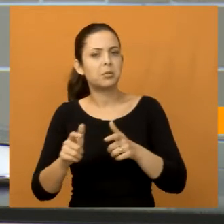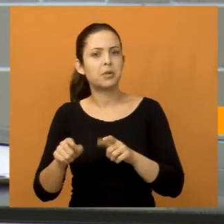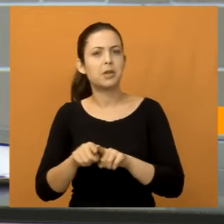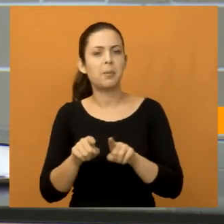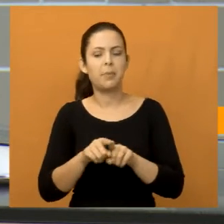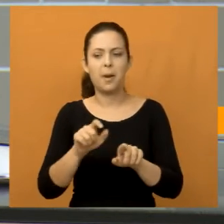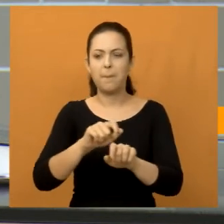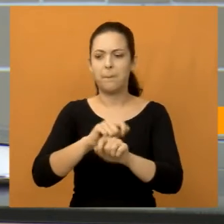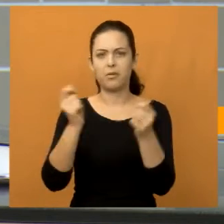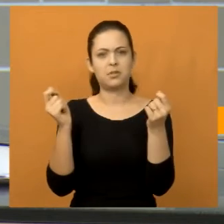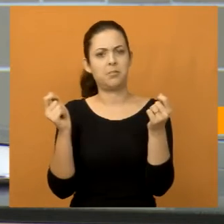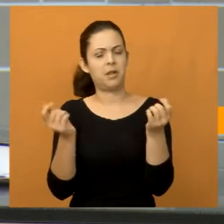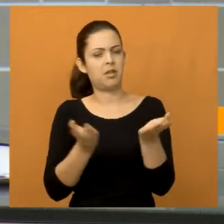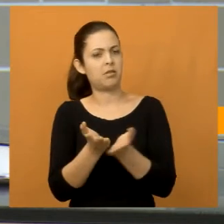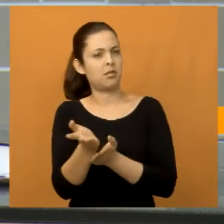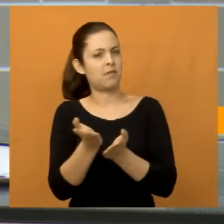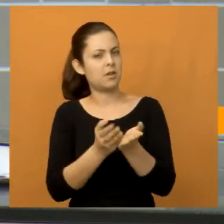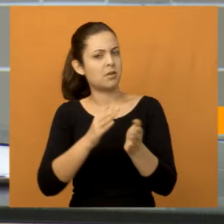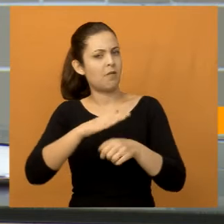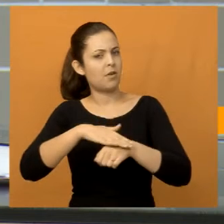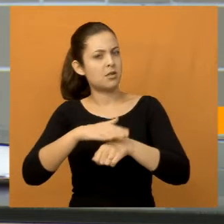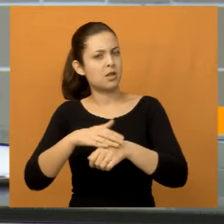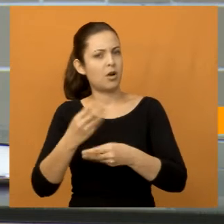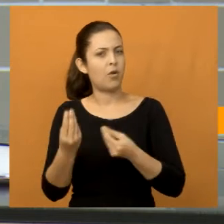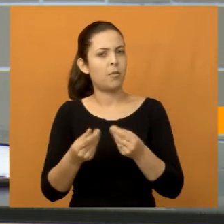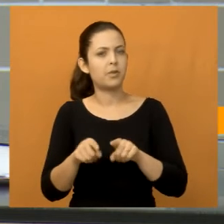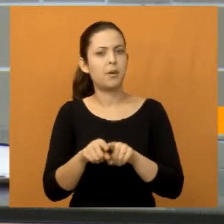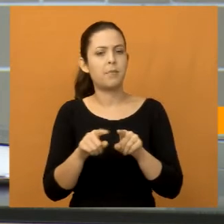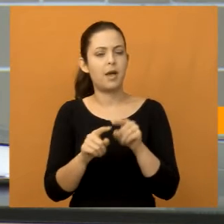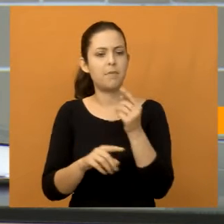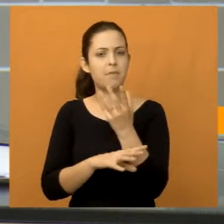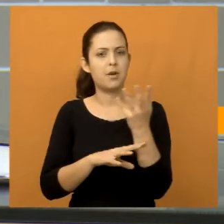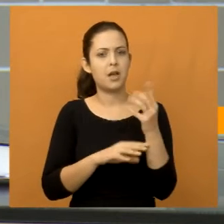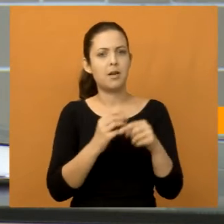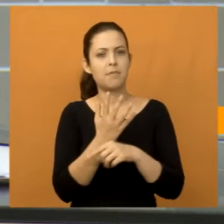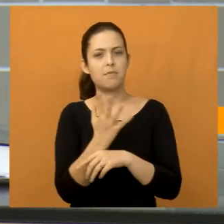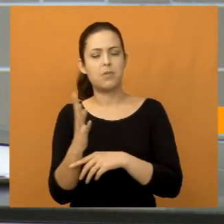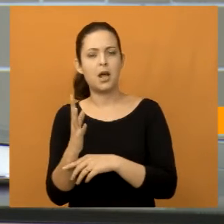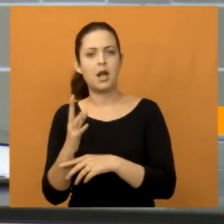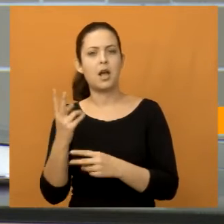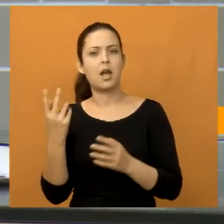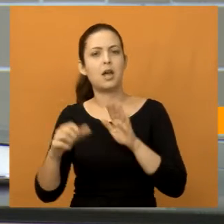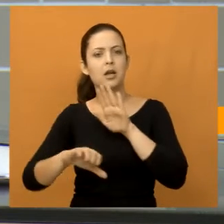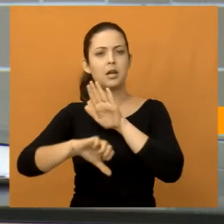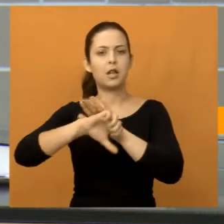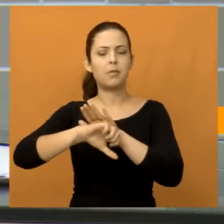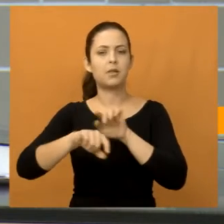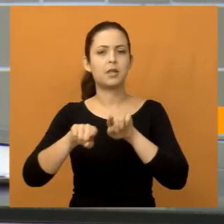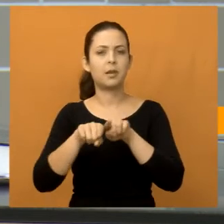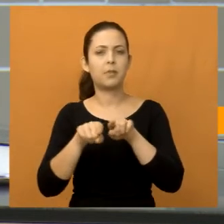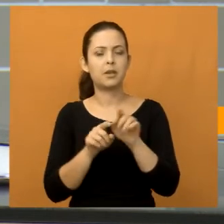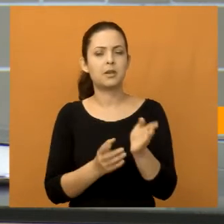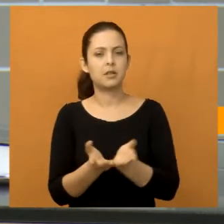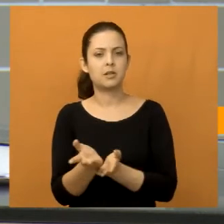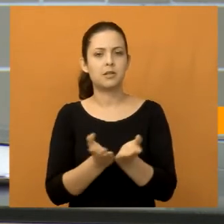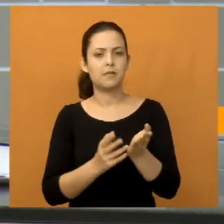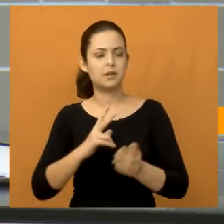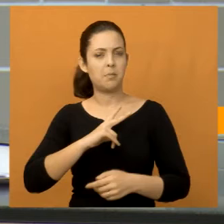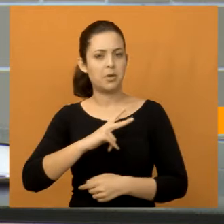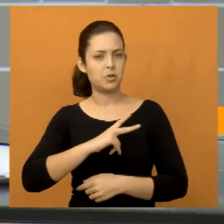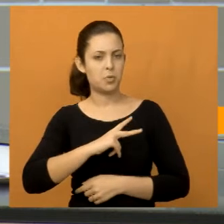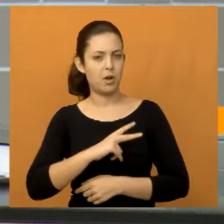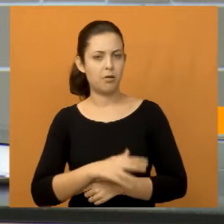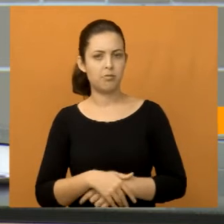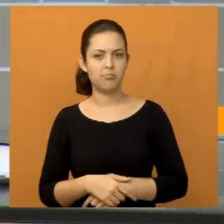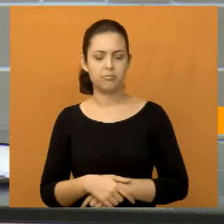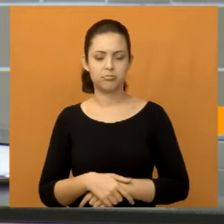realizar os serviços, ocorrência de crime ambiental e execução de serviços em terreno particular.